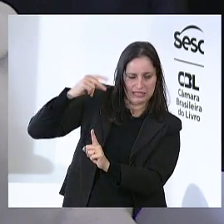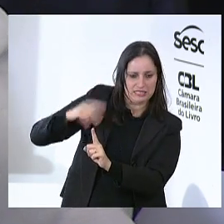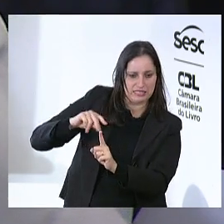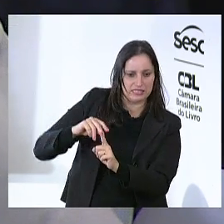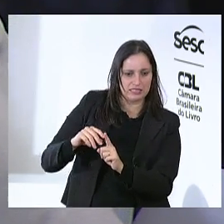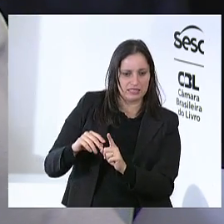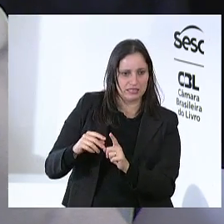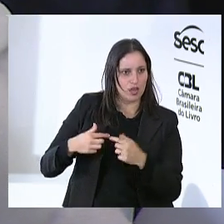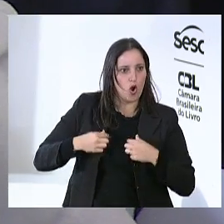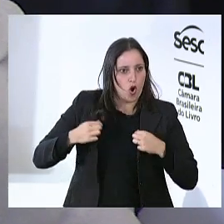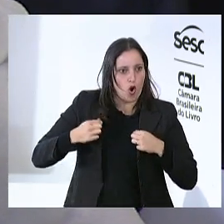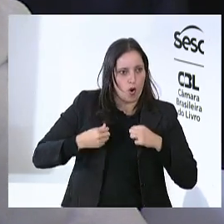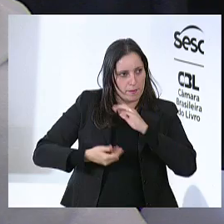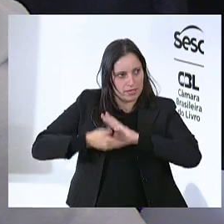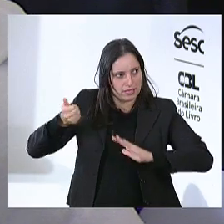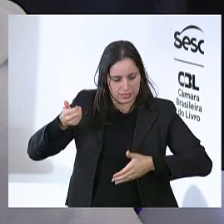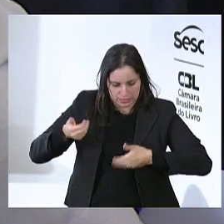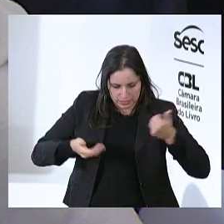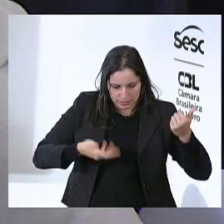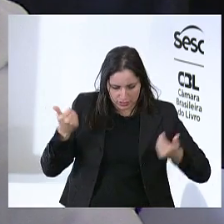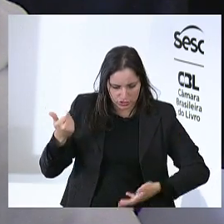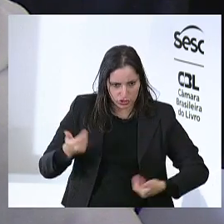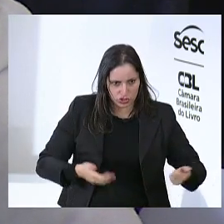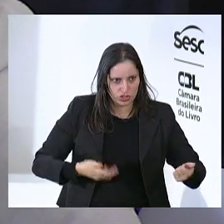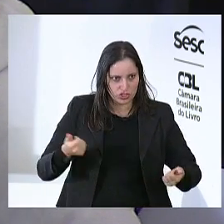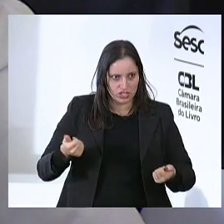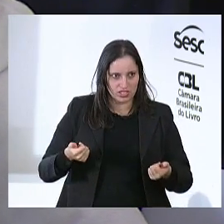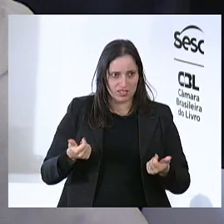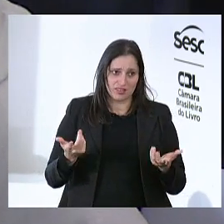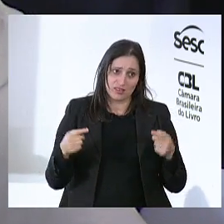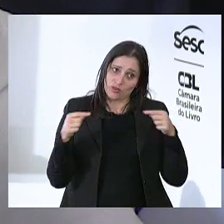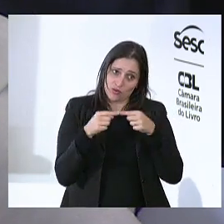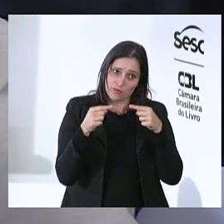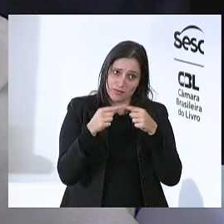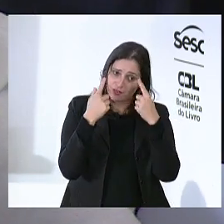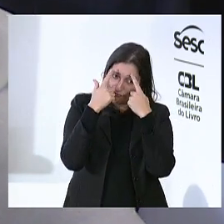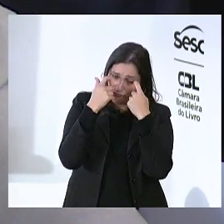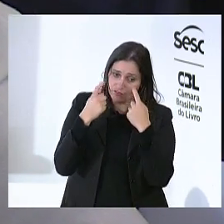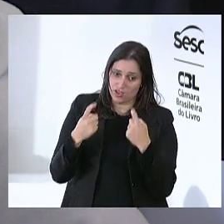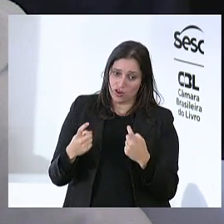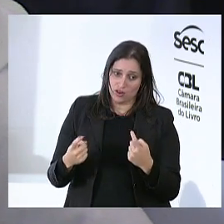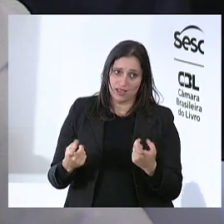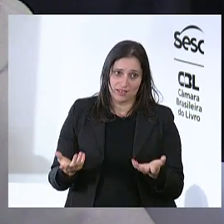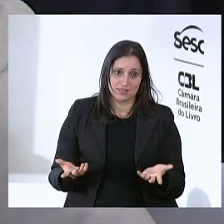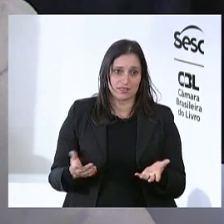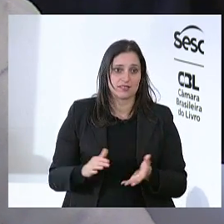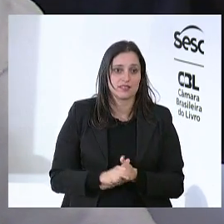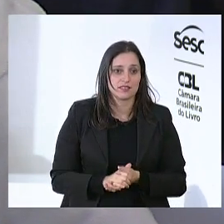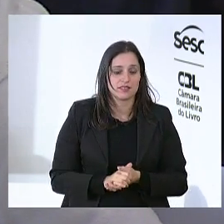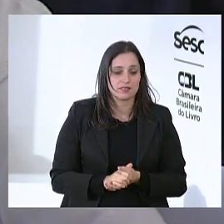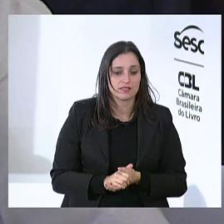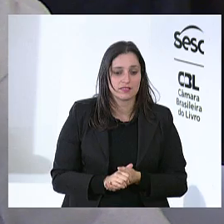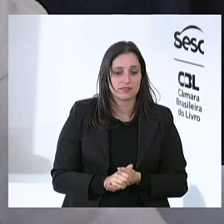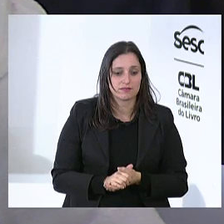e tiram a roupa. Então, é uma humilhação, é de uma violência da nossa herança